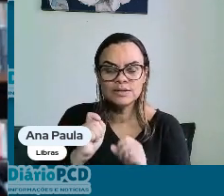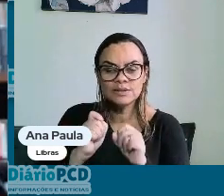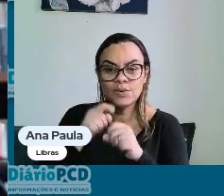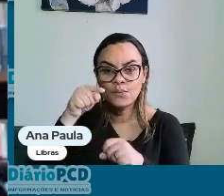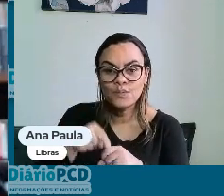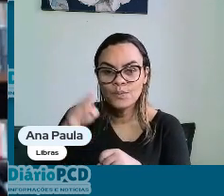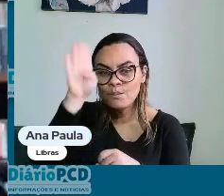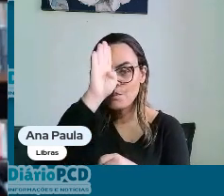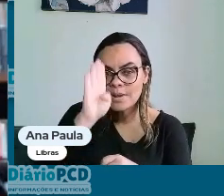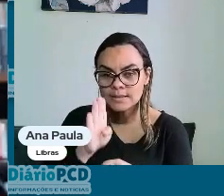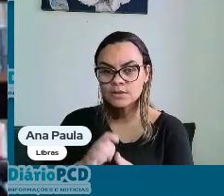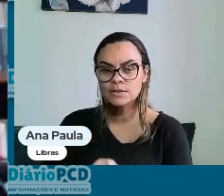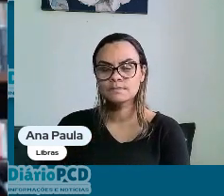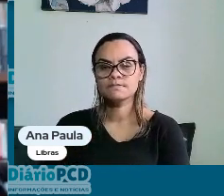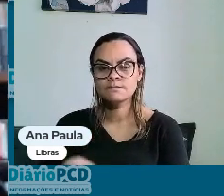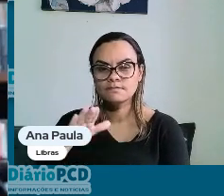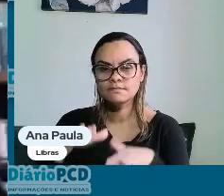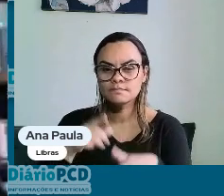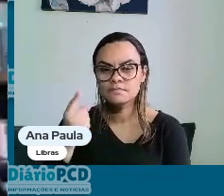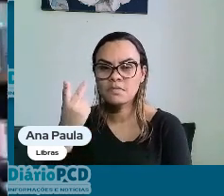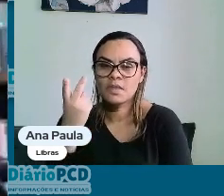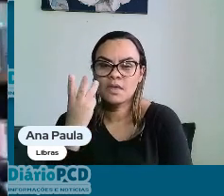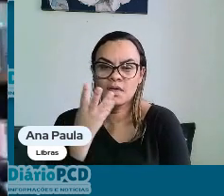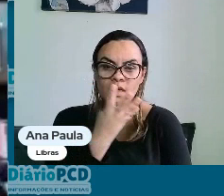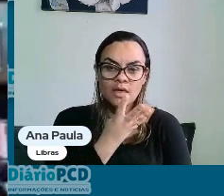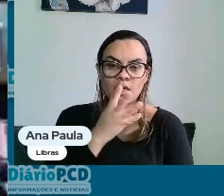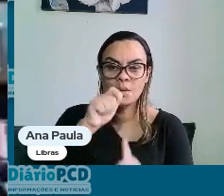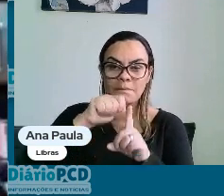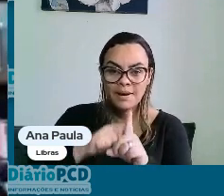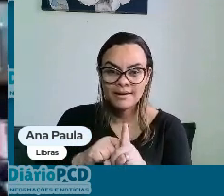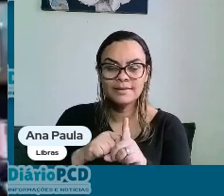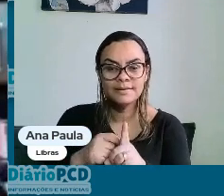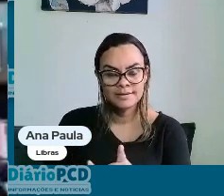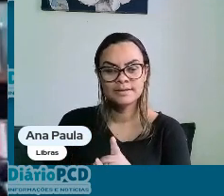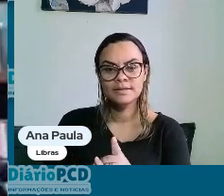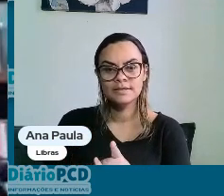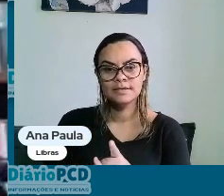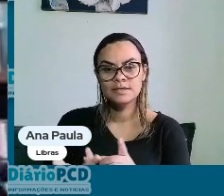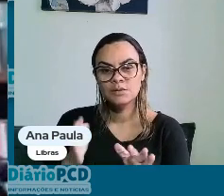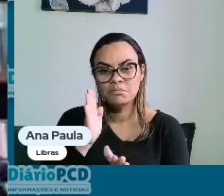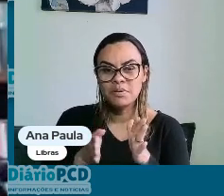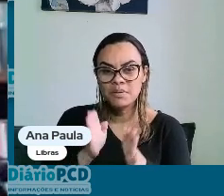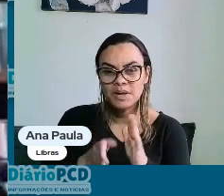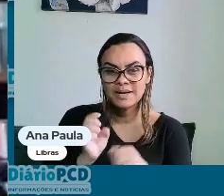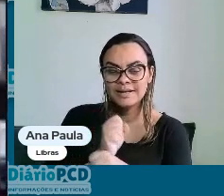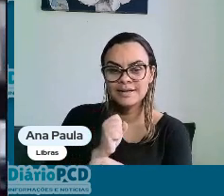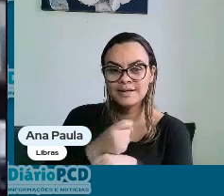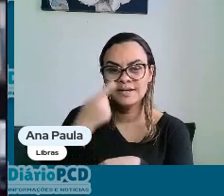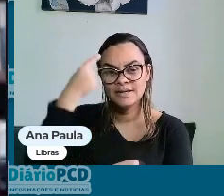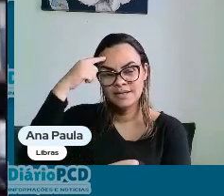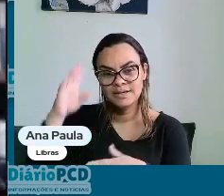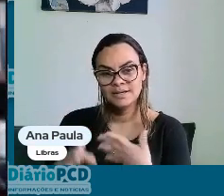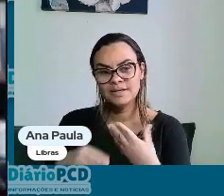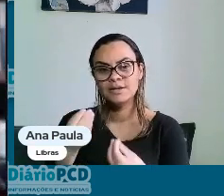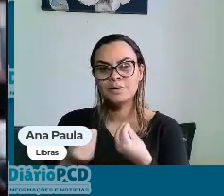Brasil, às vezes 1, 2, 3, 4 meses, tinha que se dar a satisfação de todos, como é que se sabia, como é que o